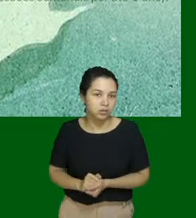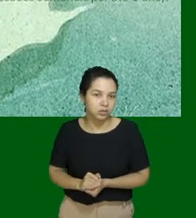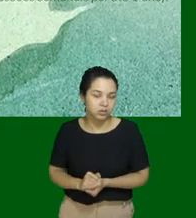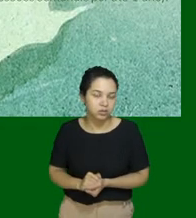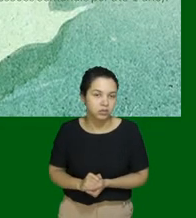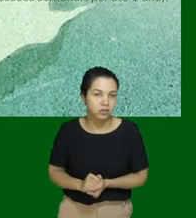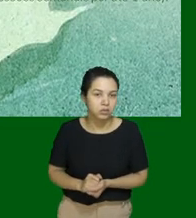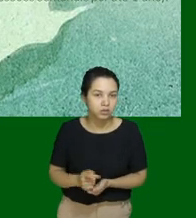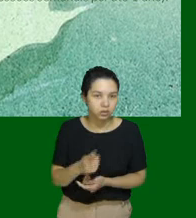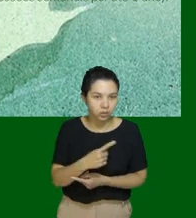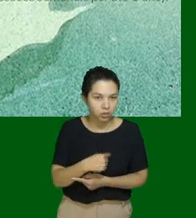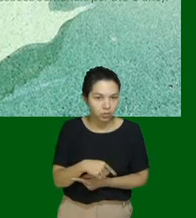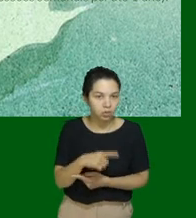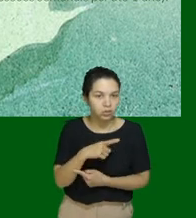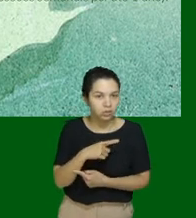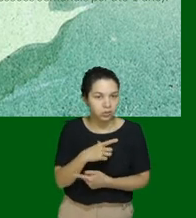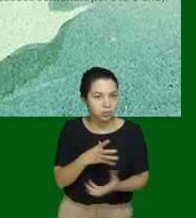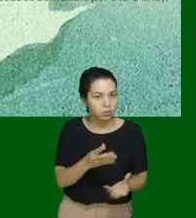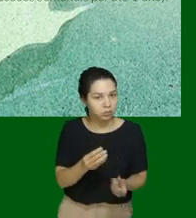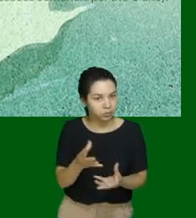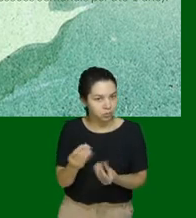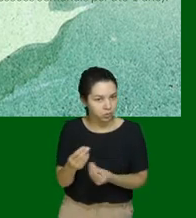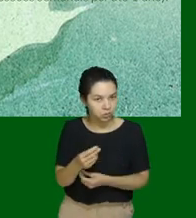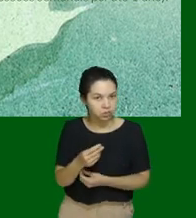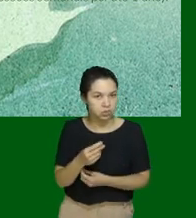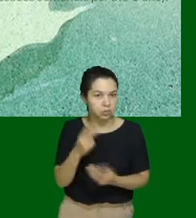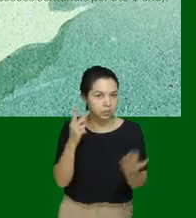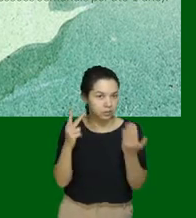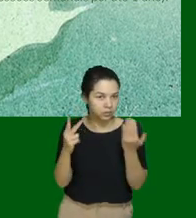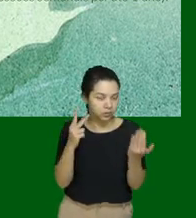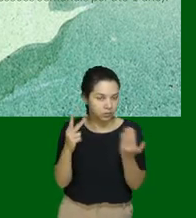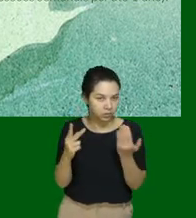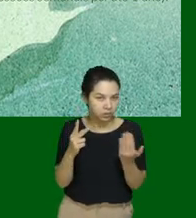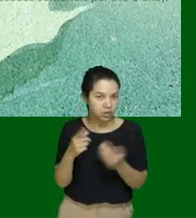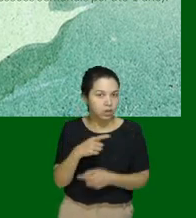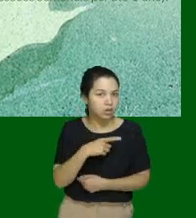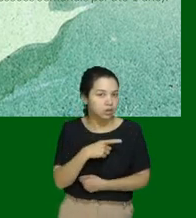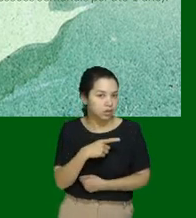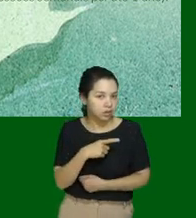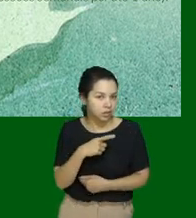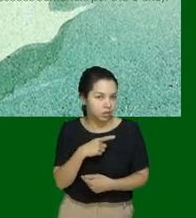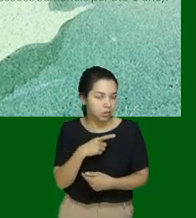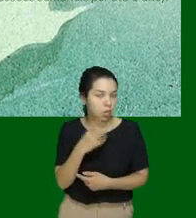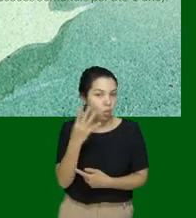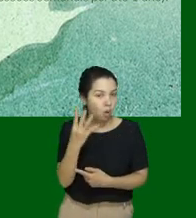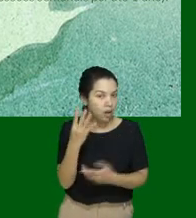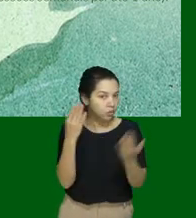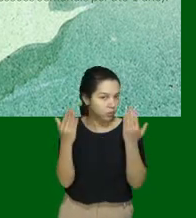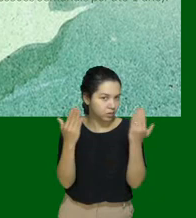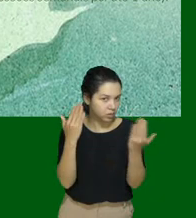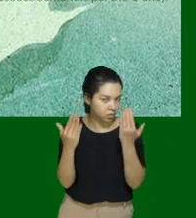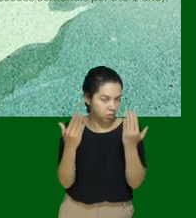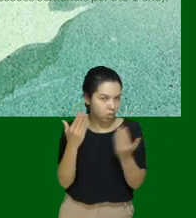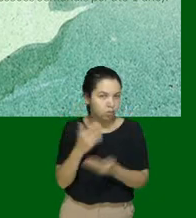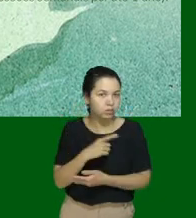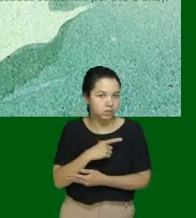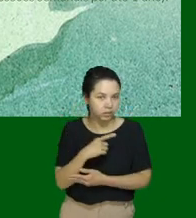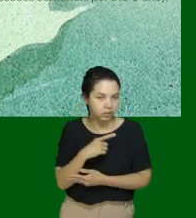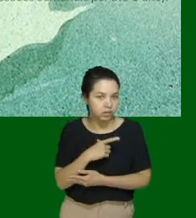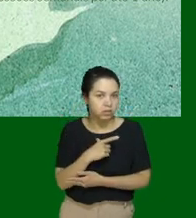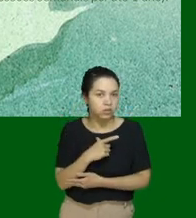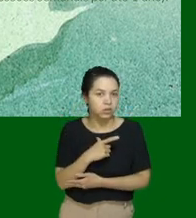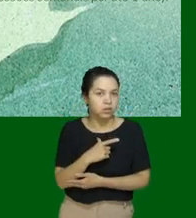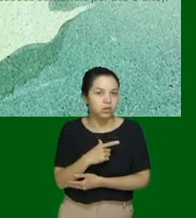gente tem bastante psicólogos. Nós temos, Mari, me ajuda? 4 psicólogos. Nós temos